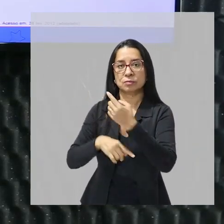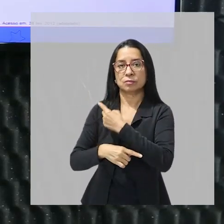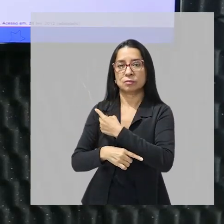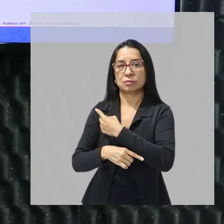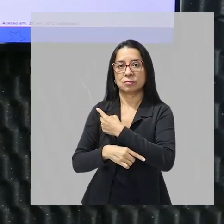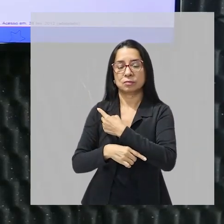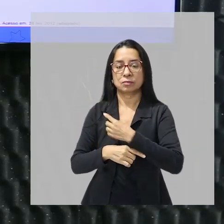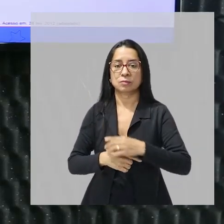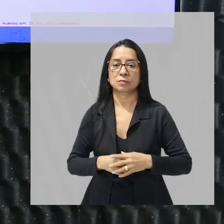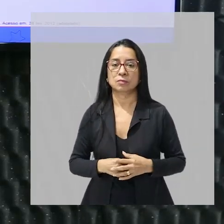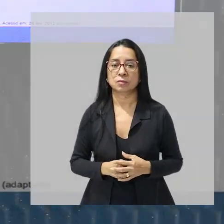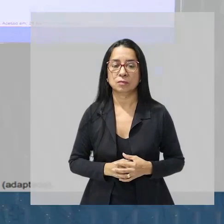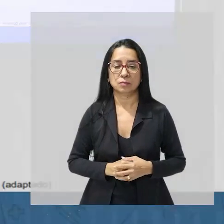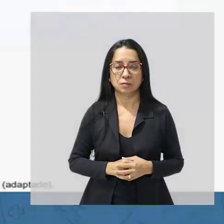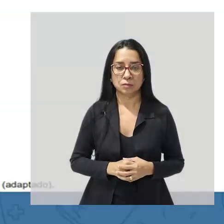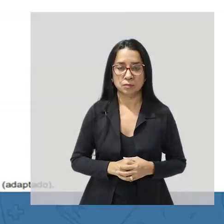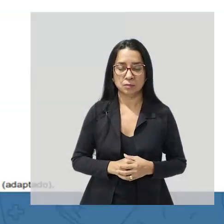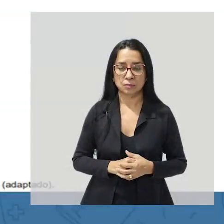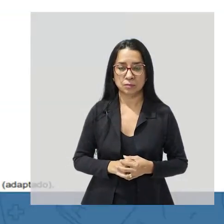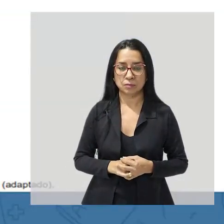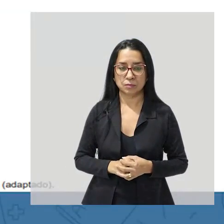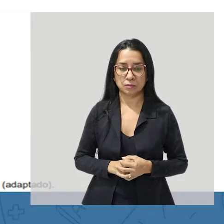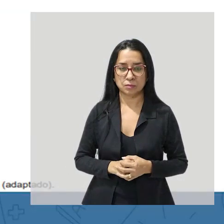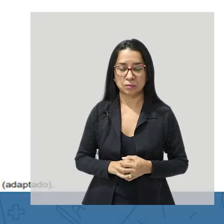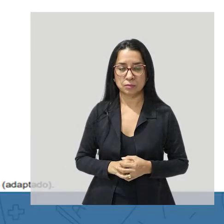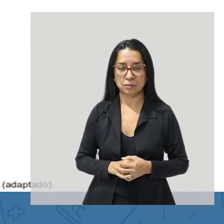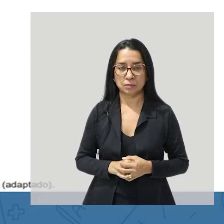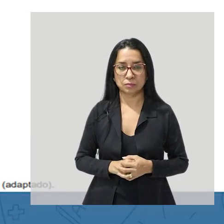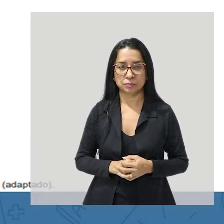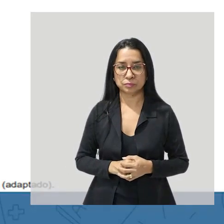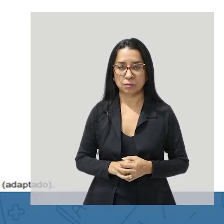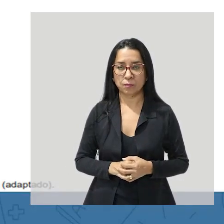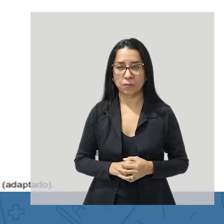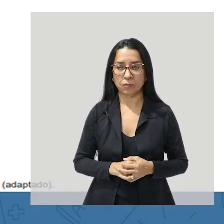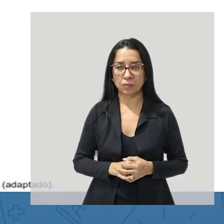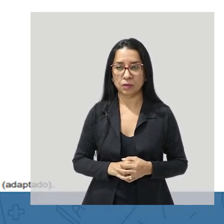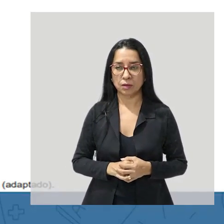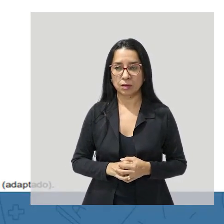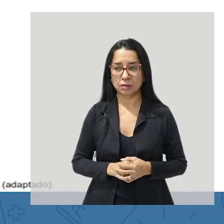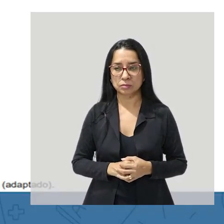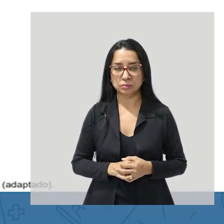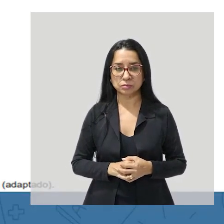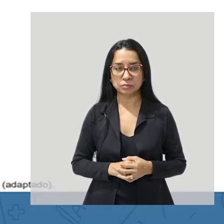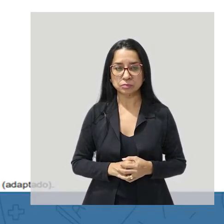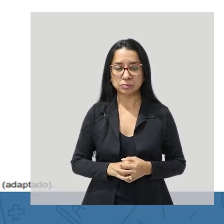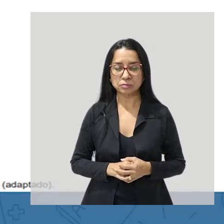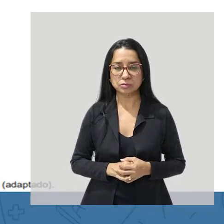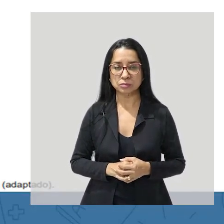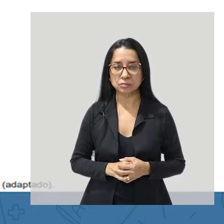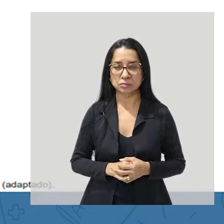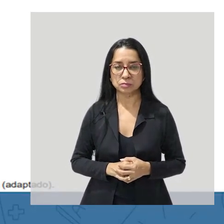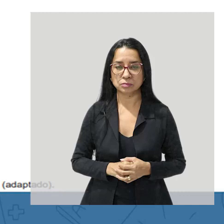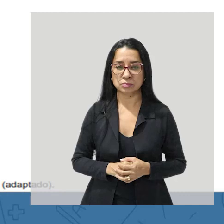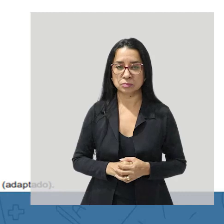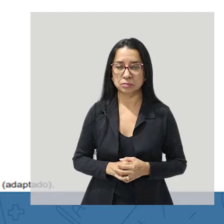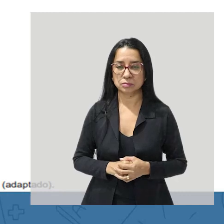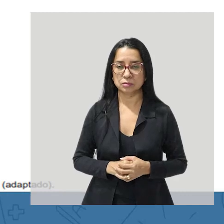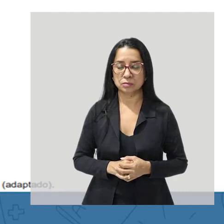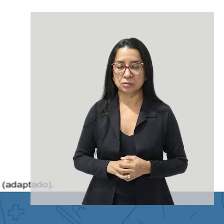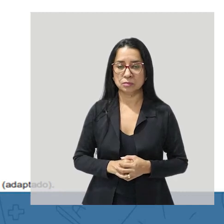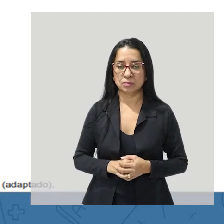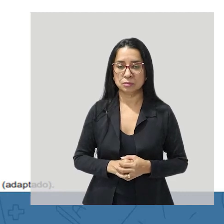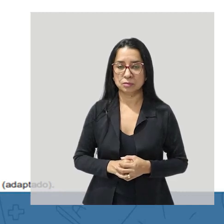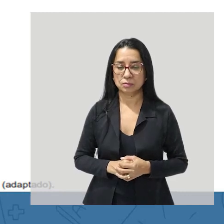figura mostra a curva de saturação da hemoglobina e da mioglobina em função da pressão parcial